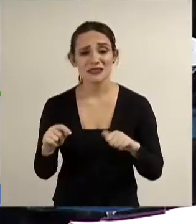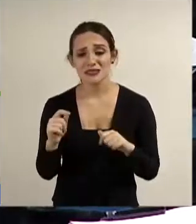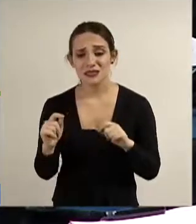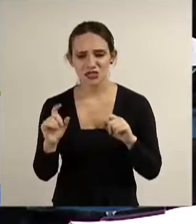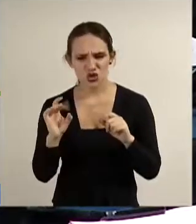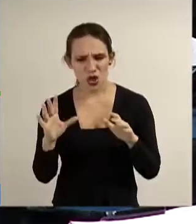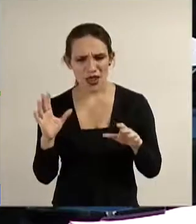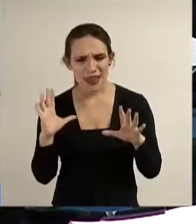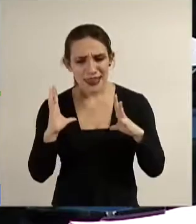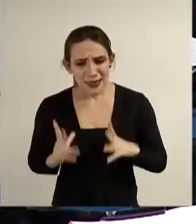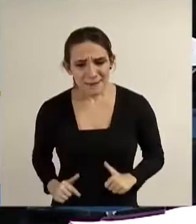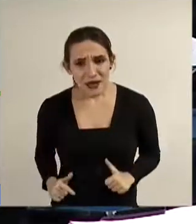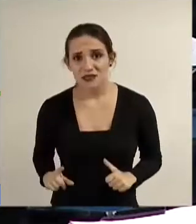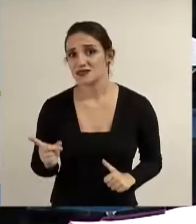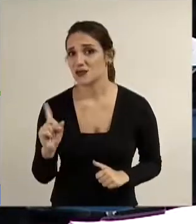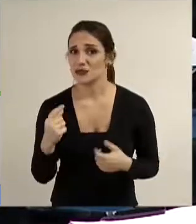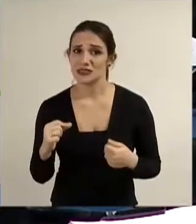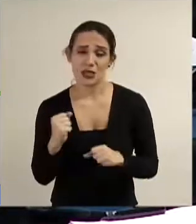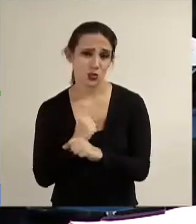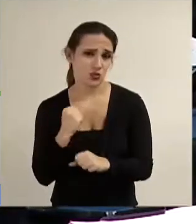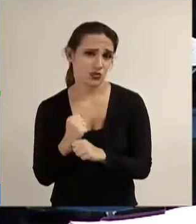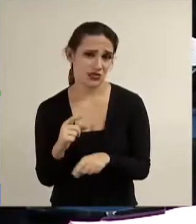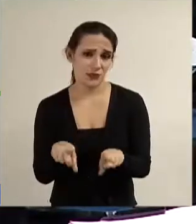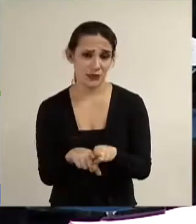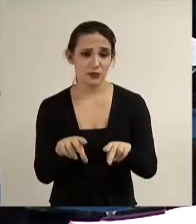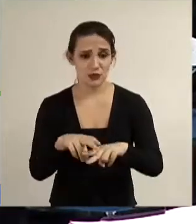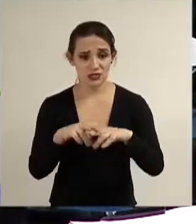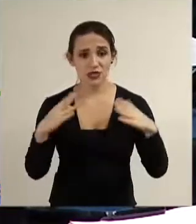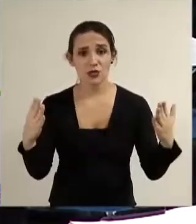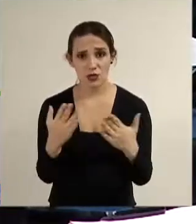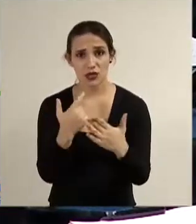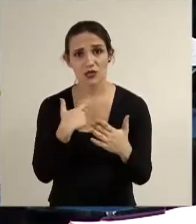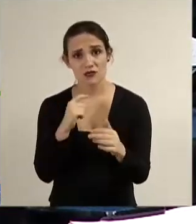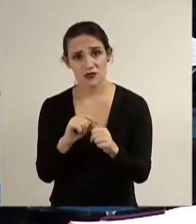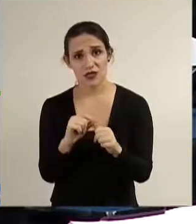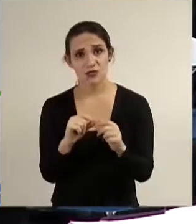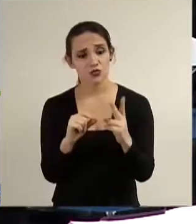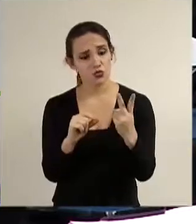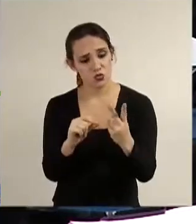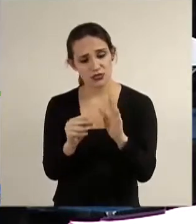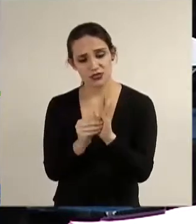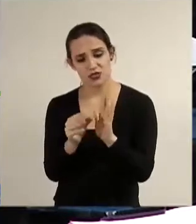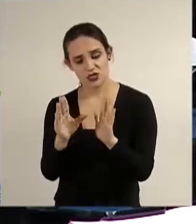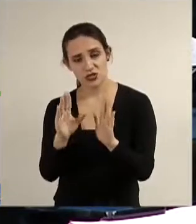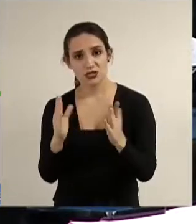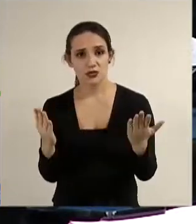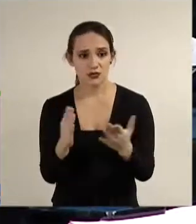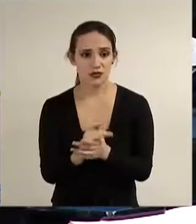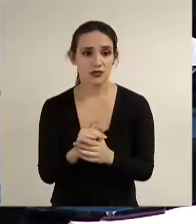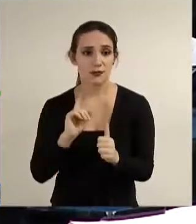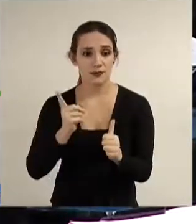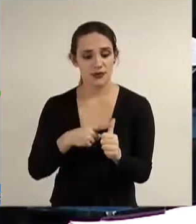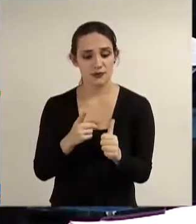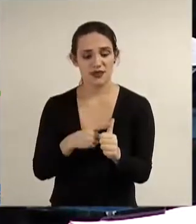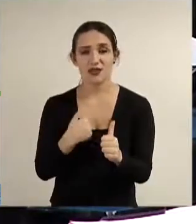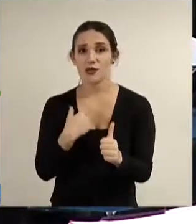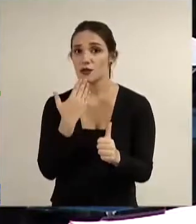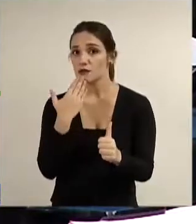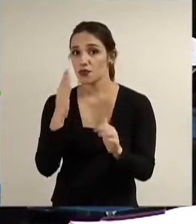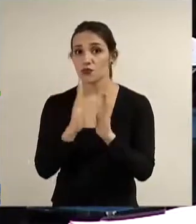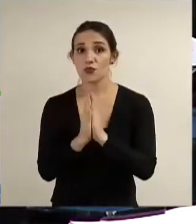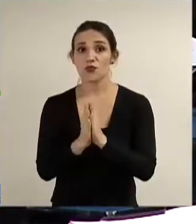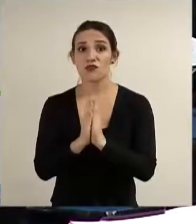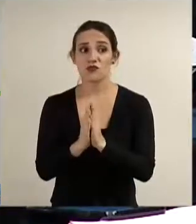limpeza. Então, dentro desta linha, eu faço as minhas 2 indicações nessa manhã. A primeira delas, para que